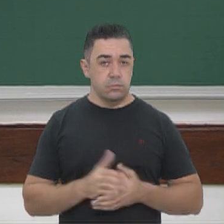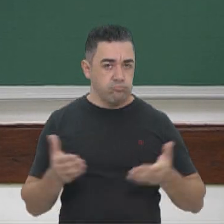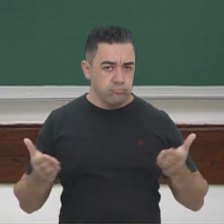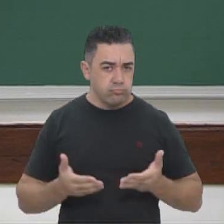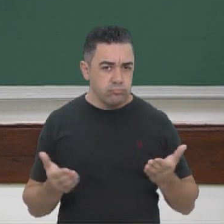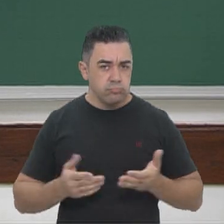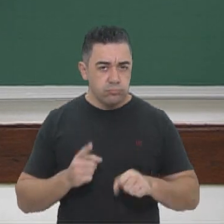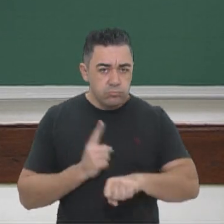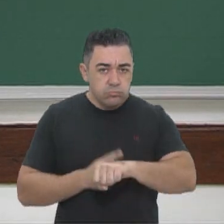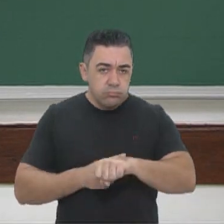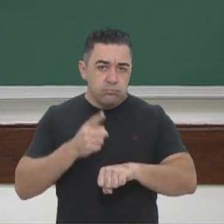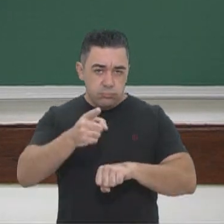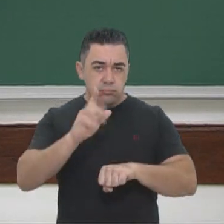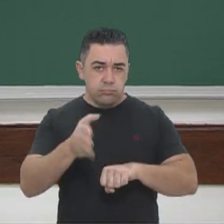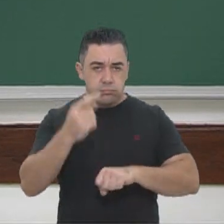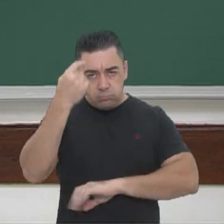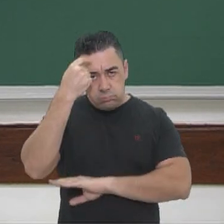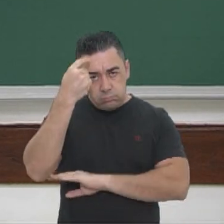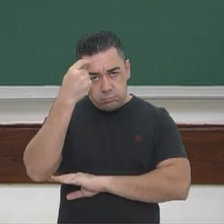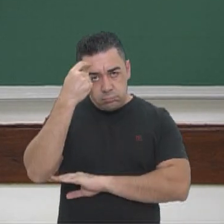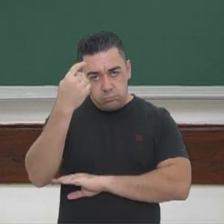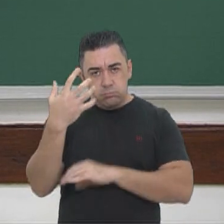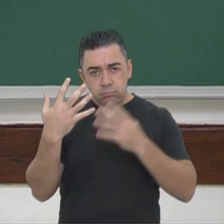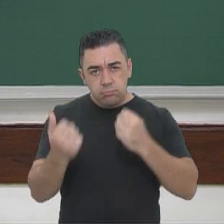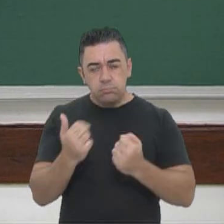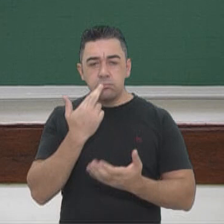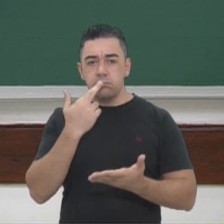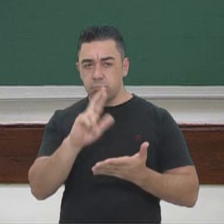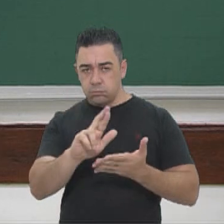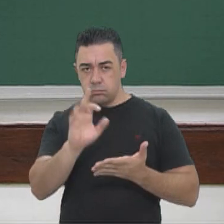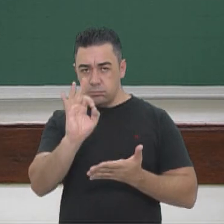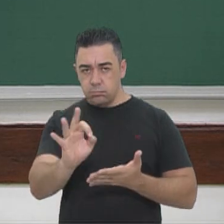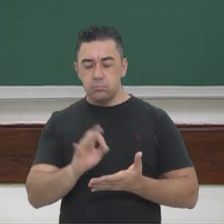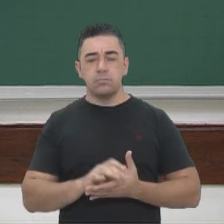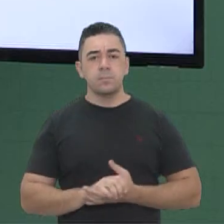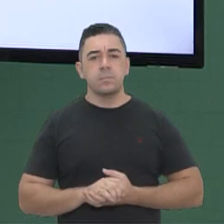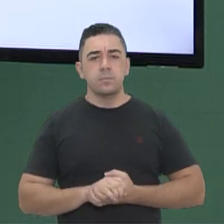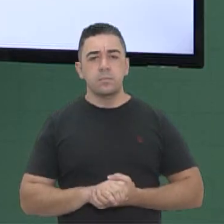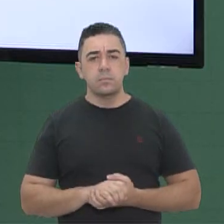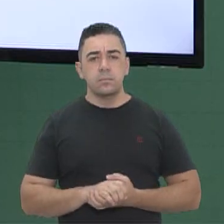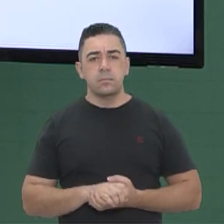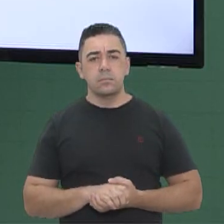Agora que deu tempo para vocês pensarem, vamos às respostas.